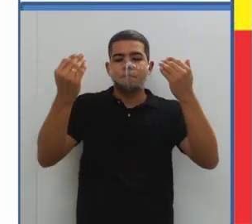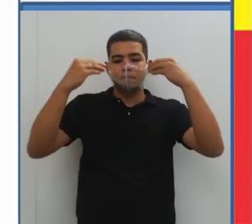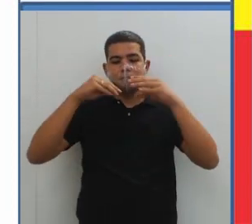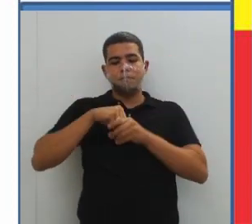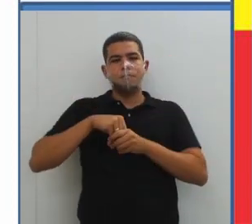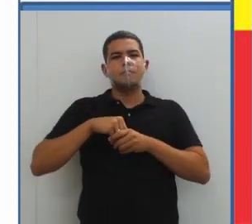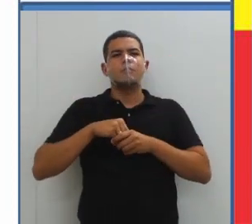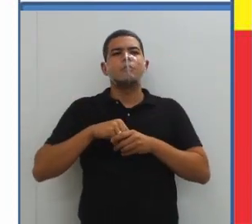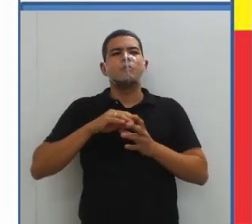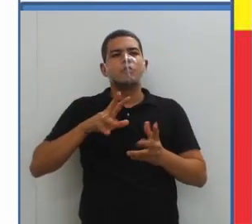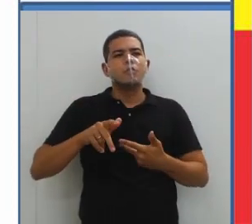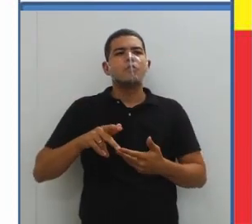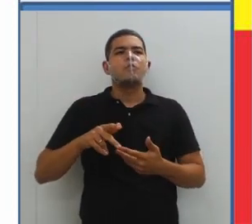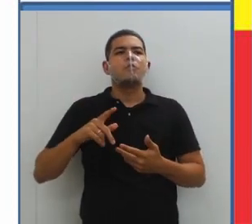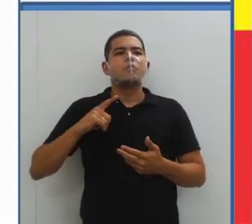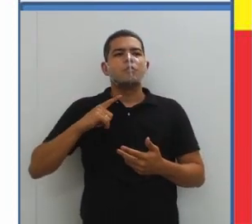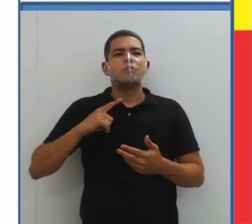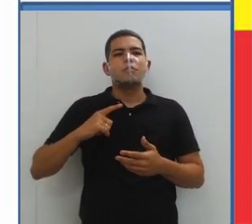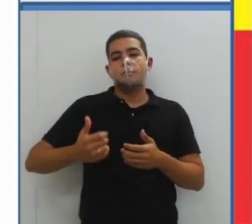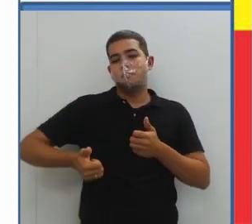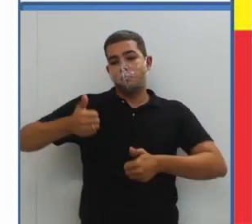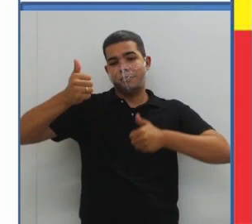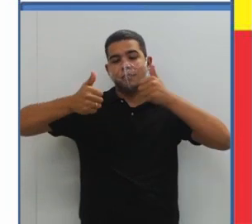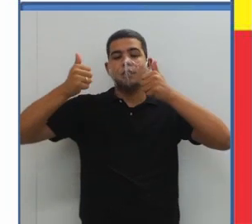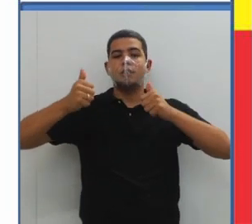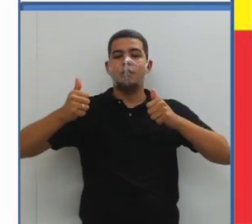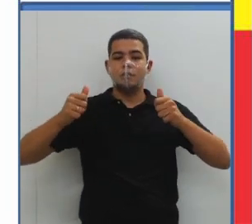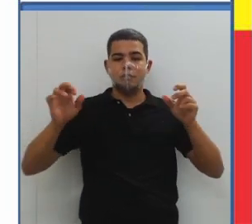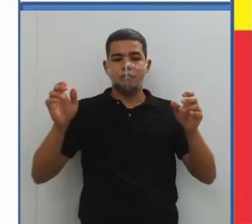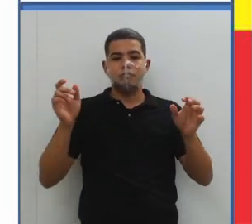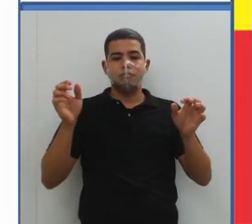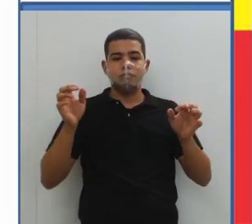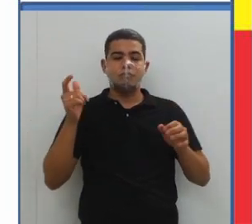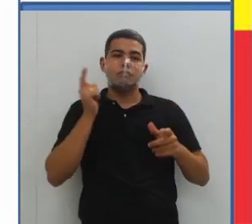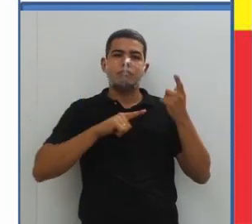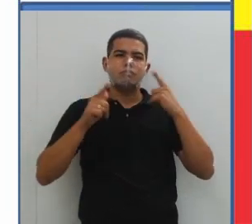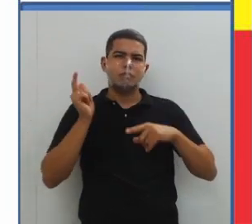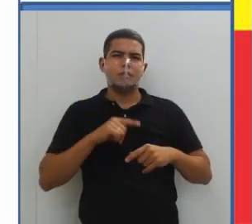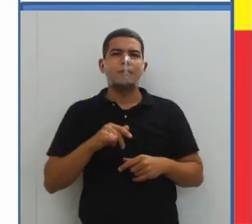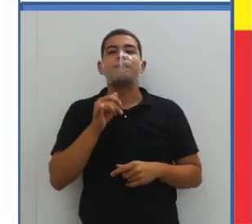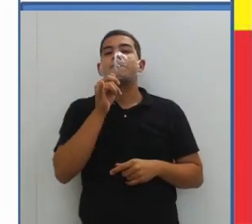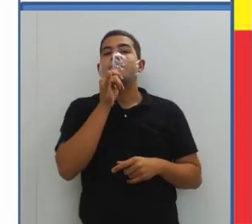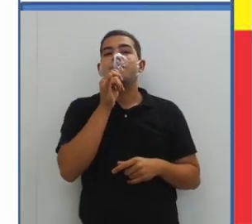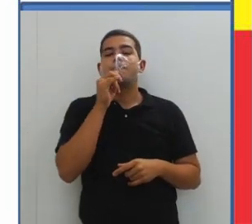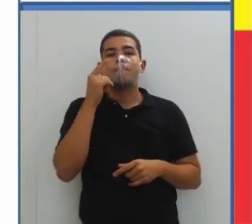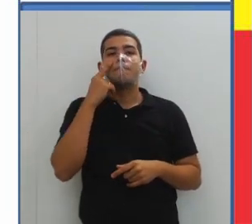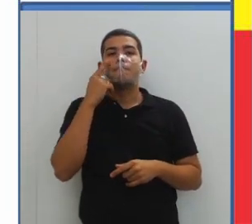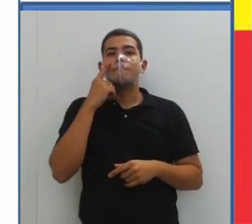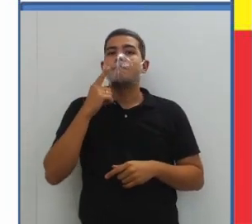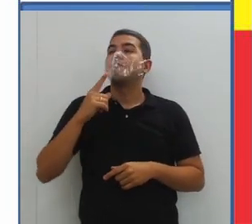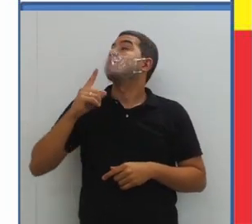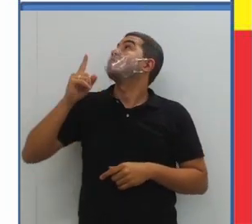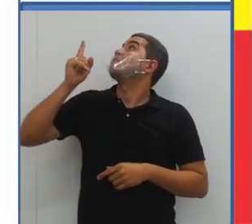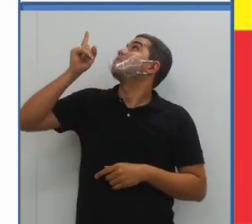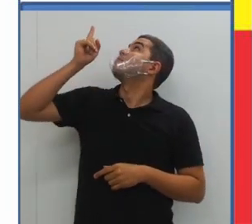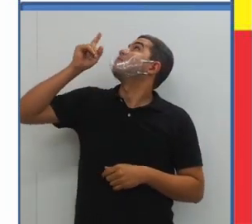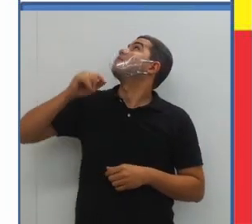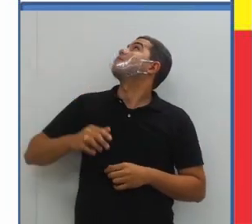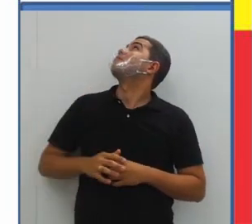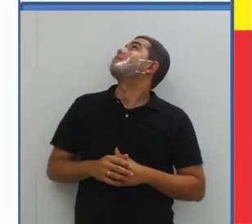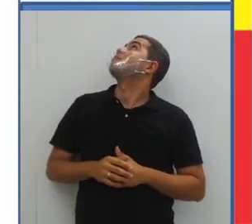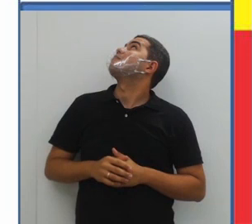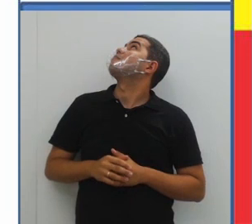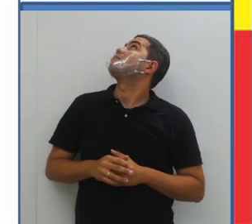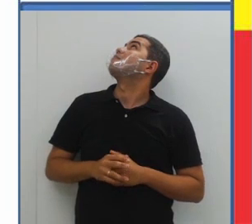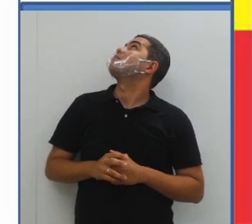externas ao seu mundo, promovendo melhores resultados na aprendizagem. Por exemplo, vocês podem observar também aí numa imagem